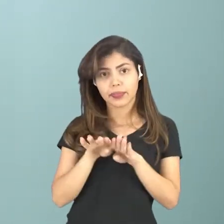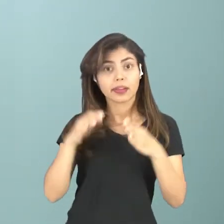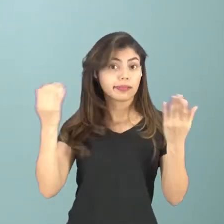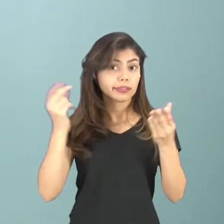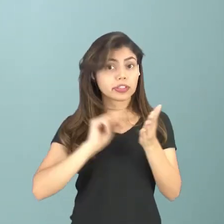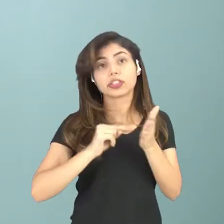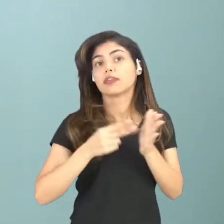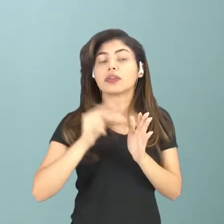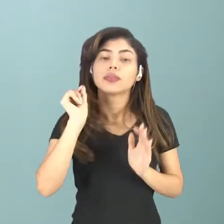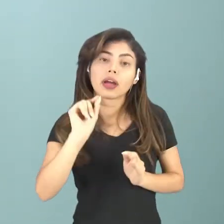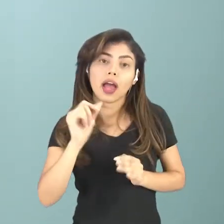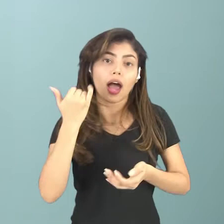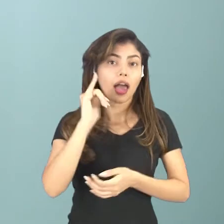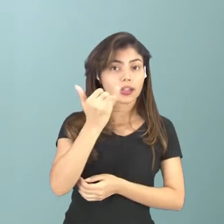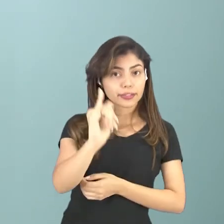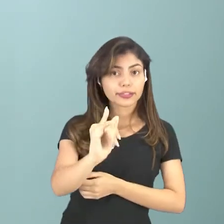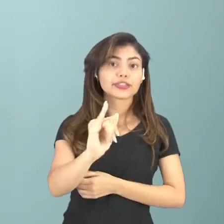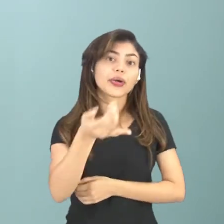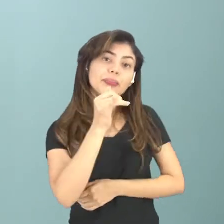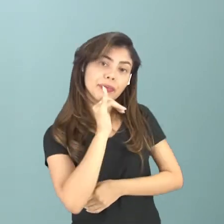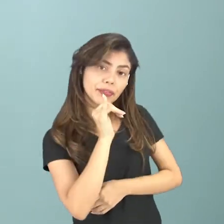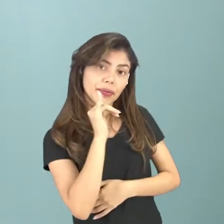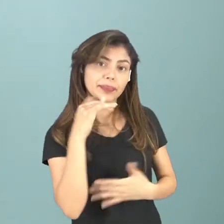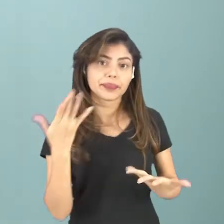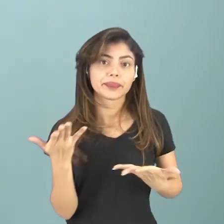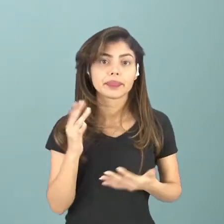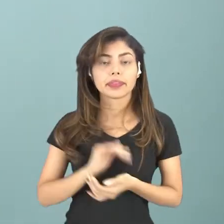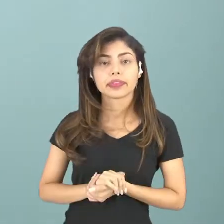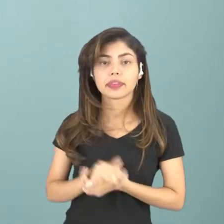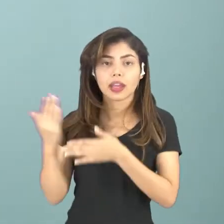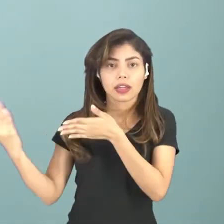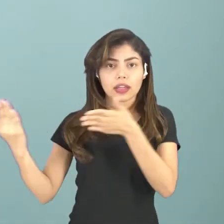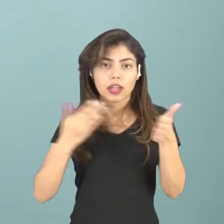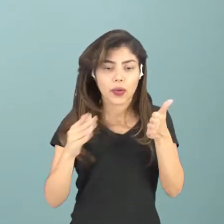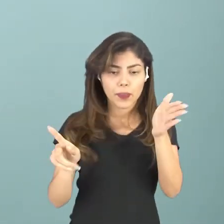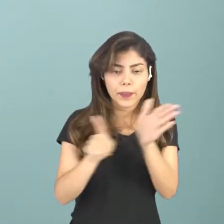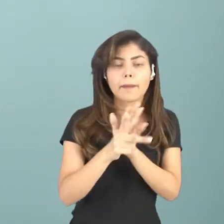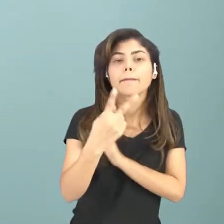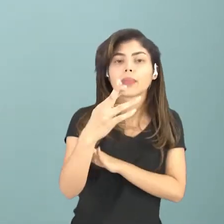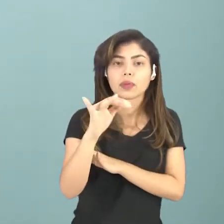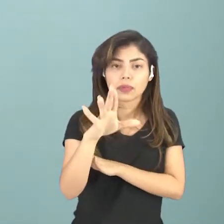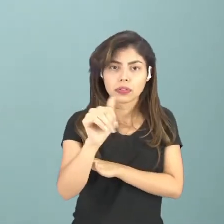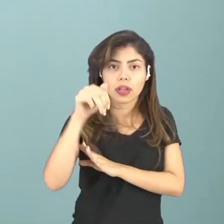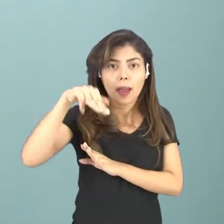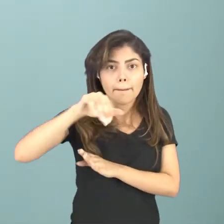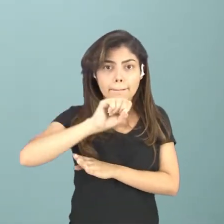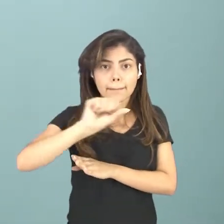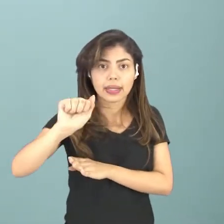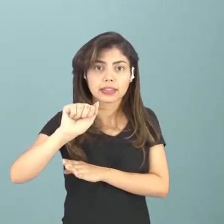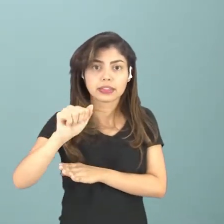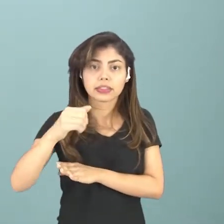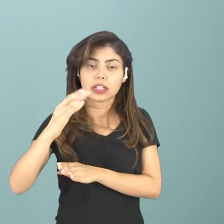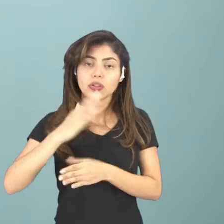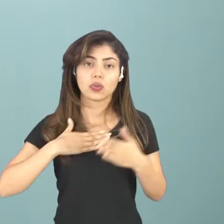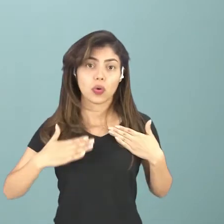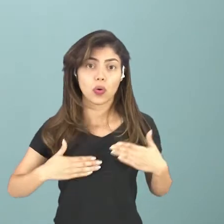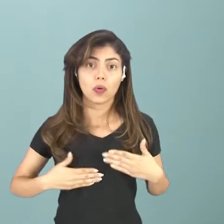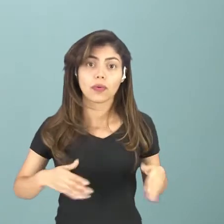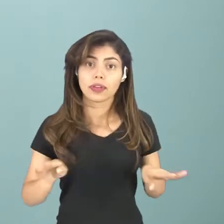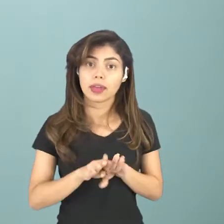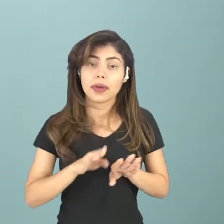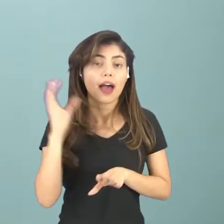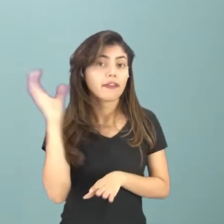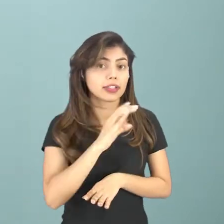dessas grandezas diminuir, a energia gravitacional, potencial gravitacional também diminui. Então, quer dizer que a